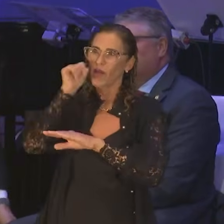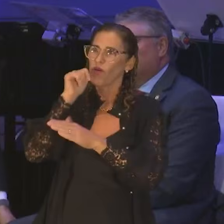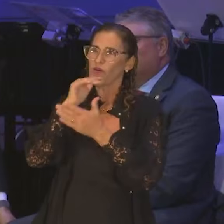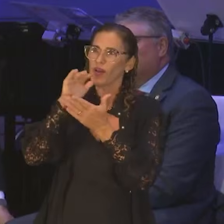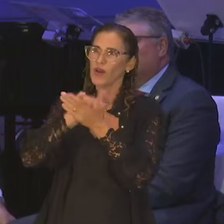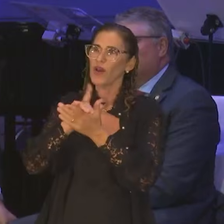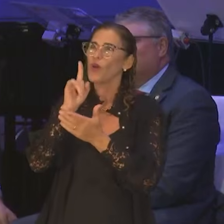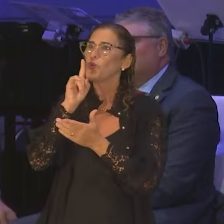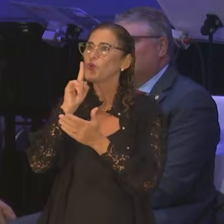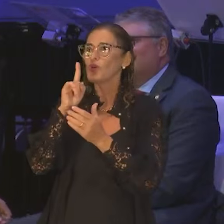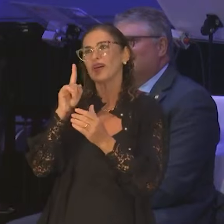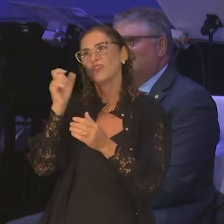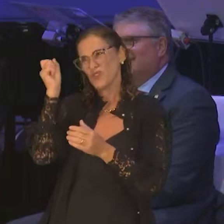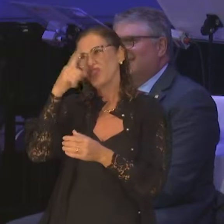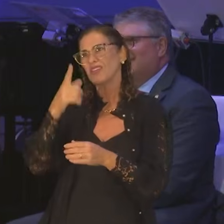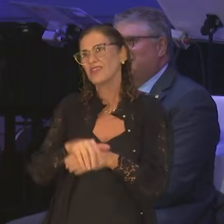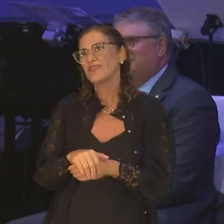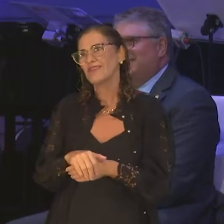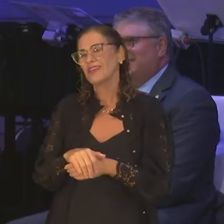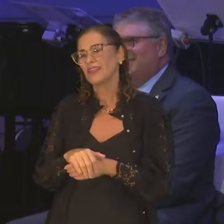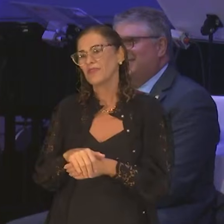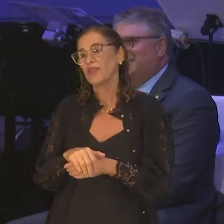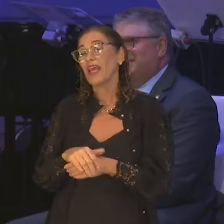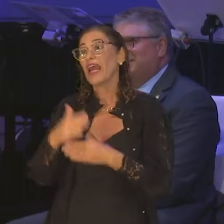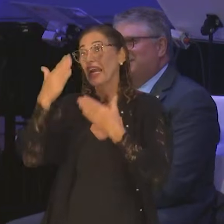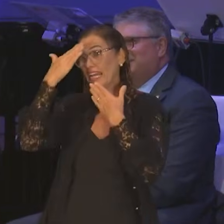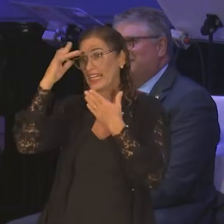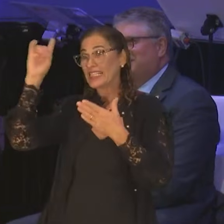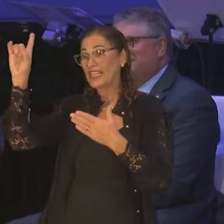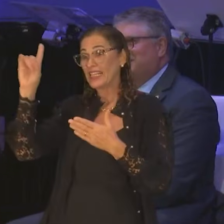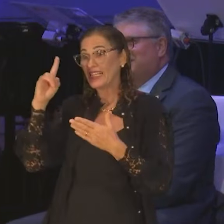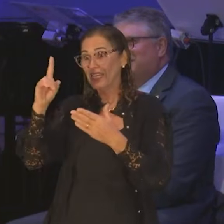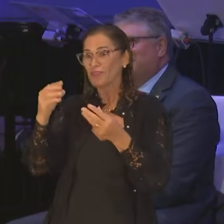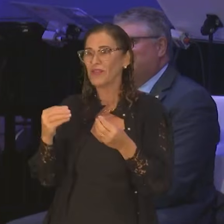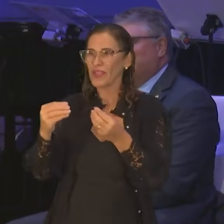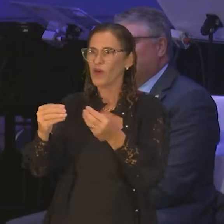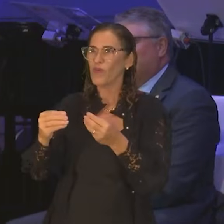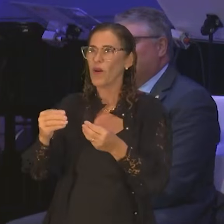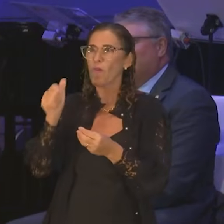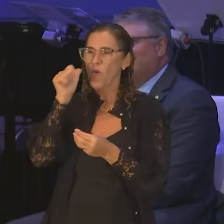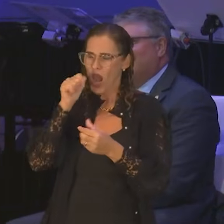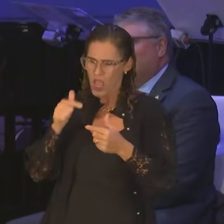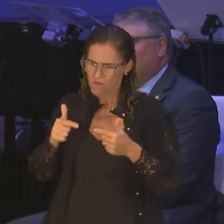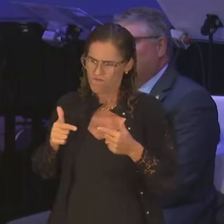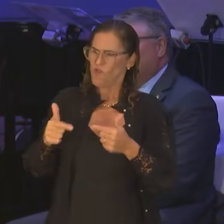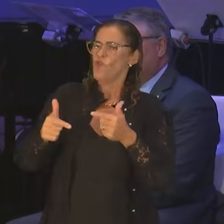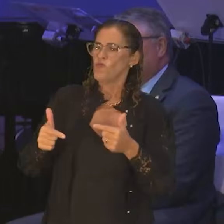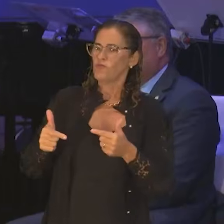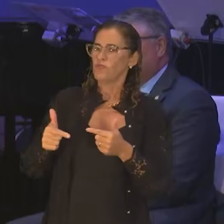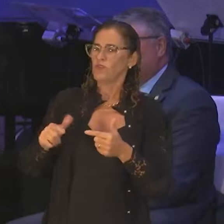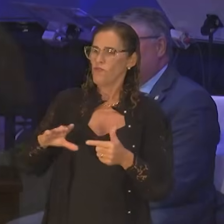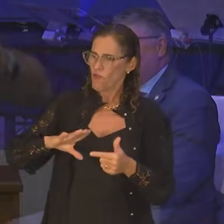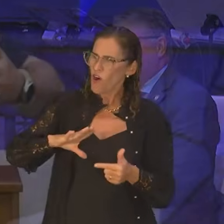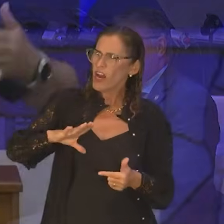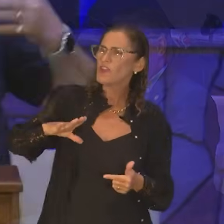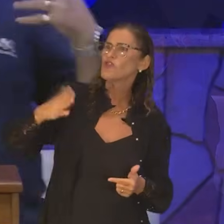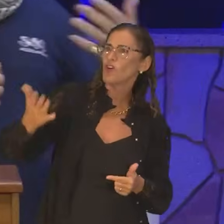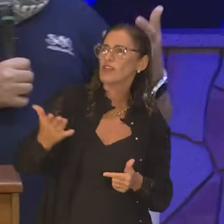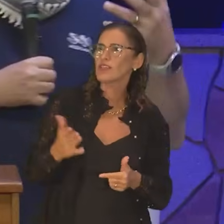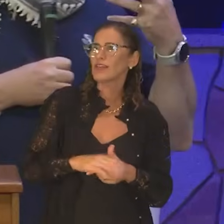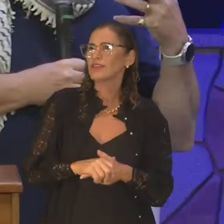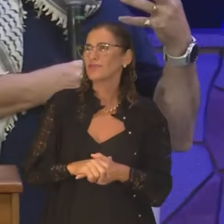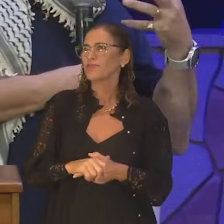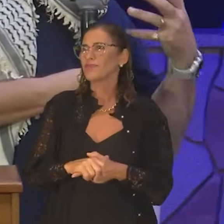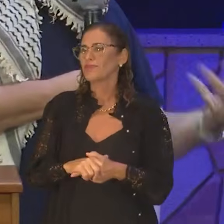filho fazem aniversário, né? Mas graças a Deus, Deus me deu uma guerreira, que ela, aqui você vai ver a história quando